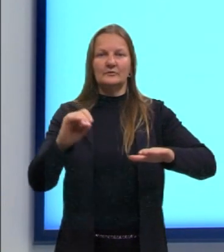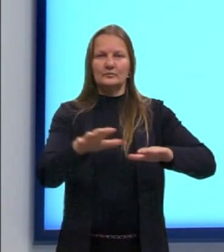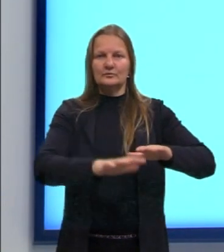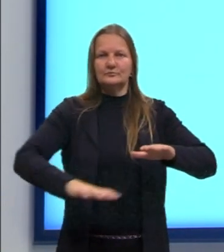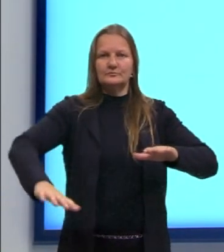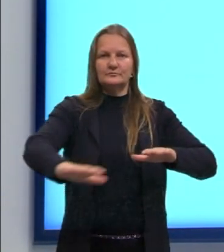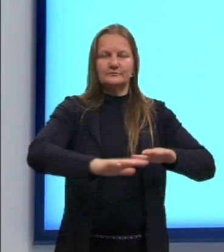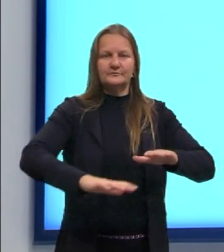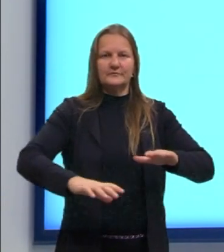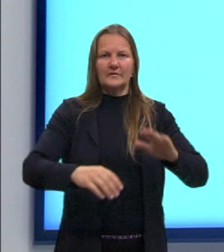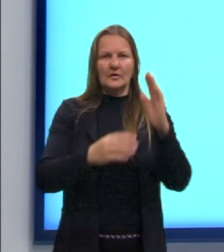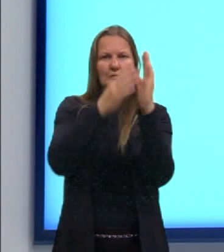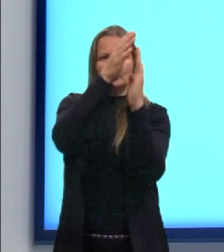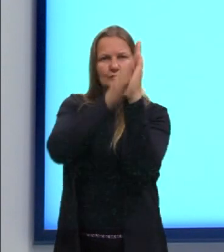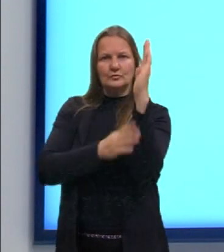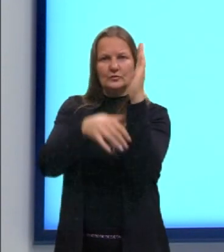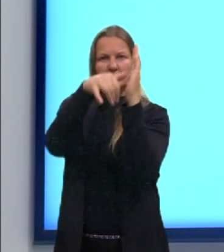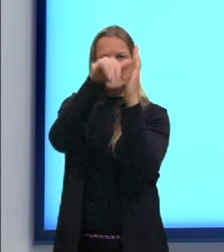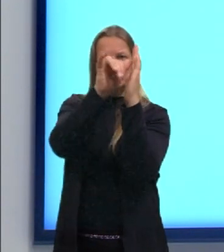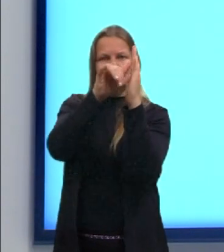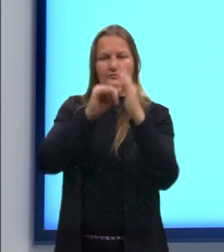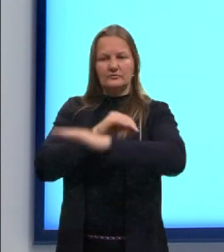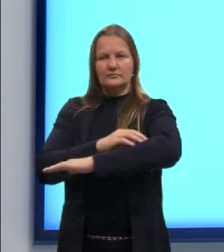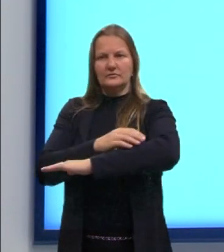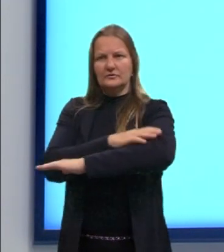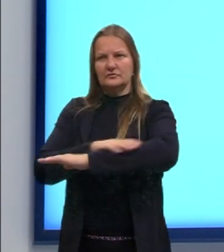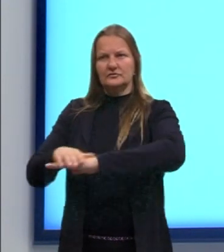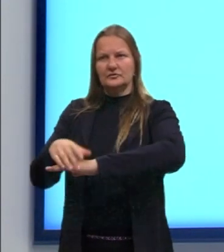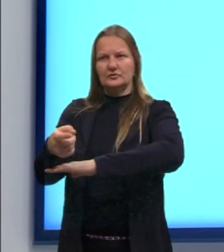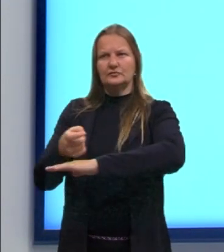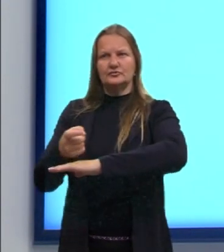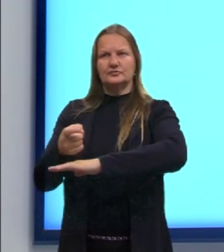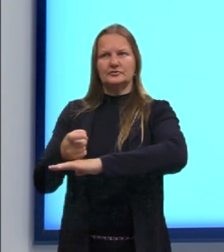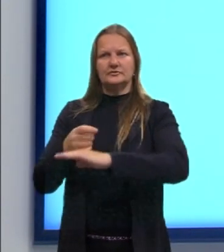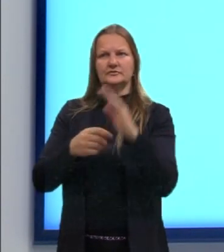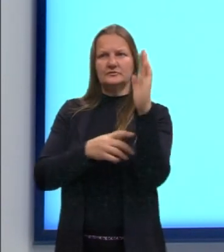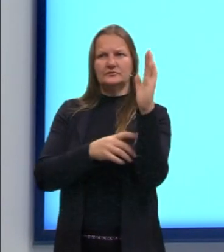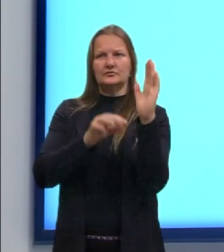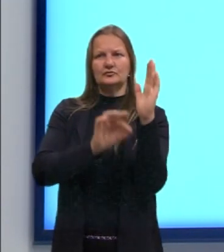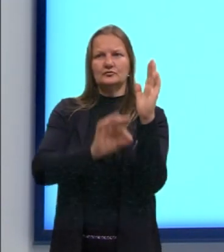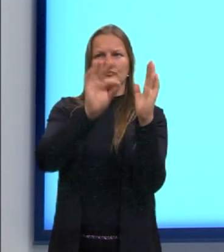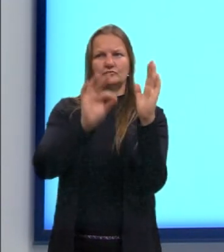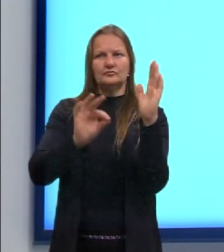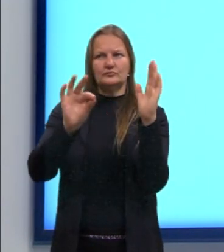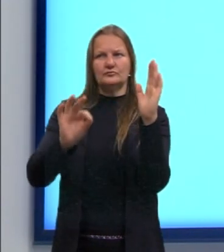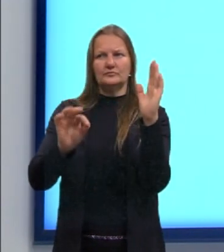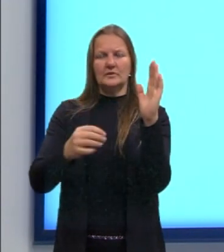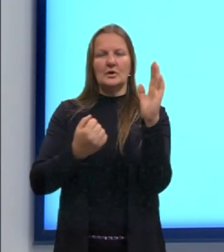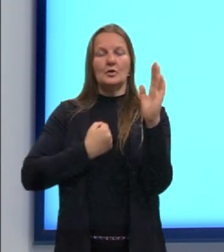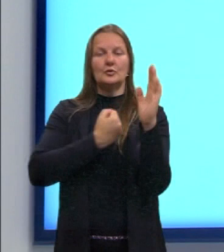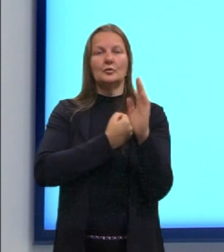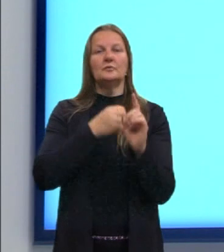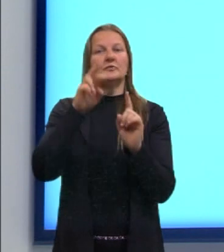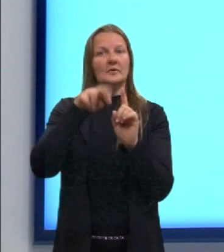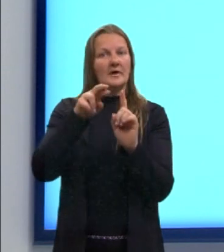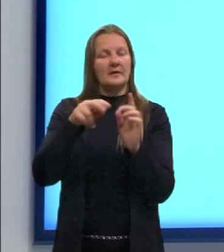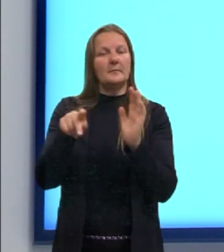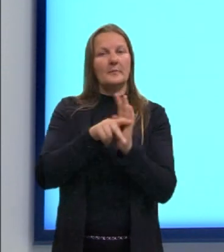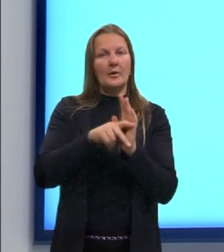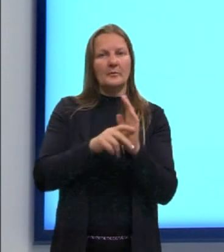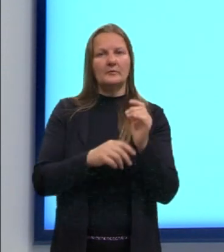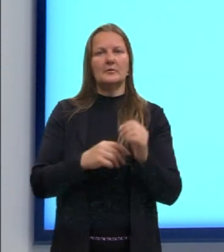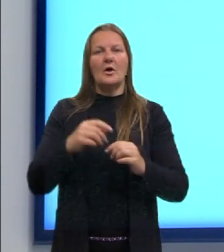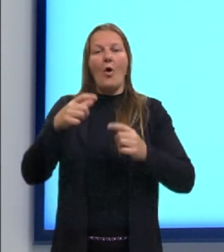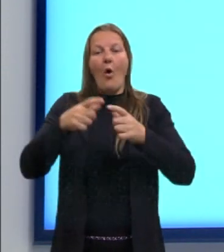dois eixos perpendiculares, né, o eixo horizontal e vertical, que contém ali os números reais e